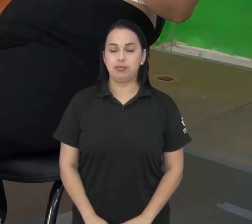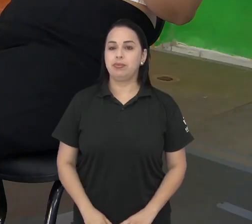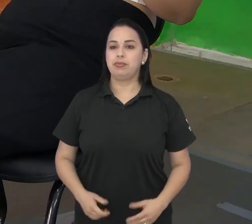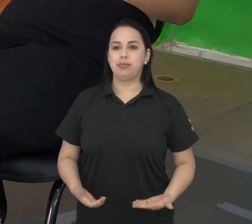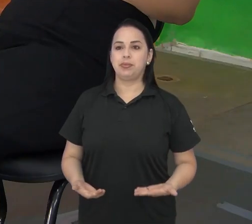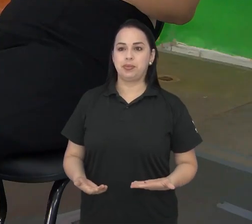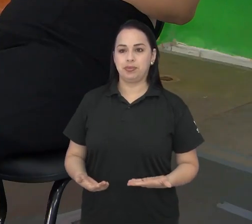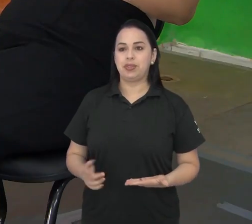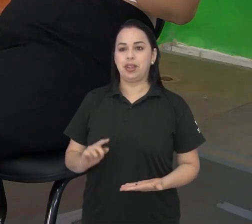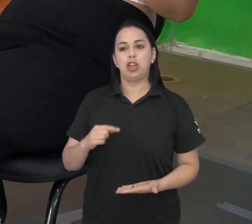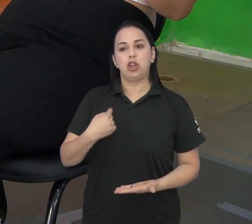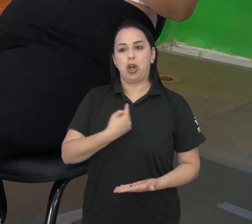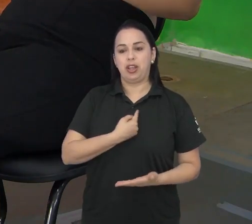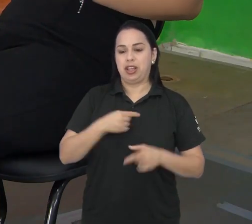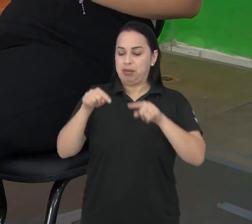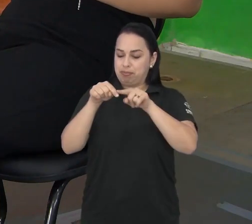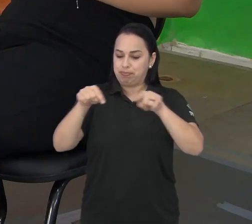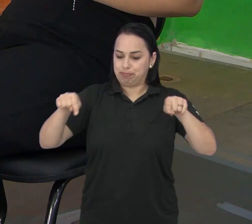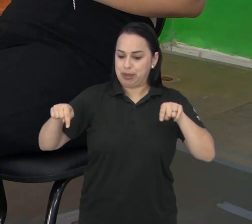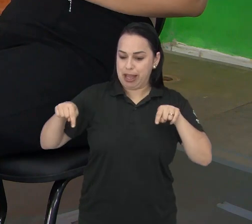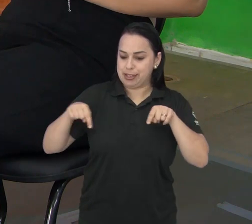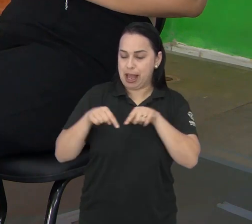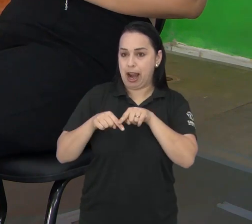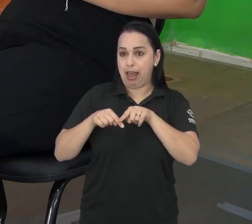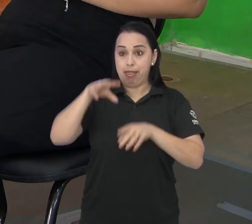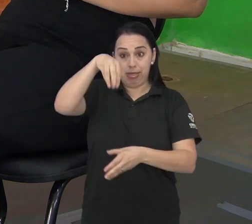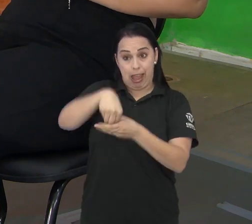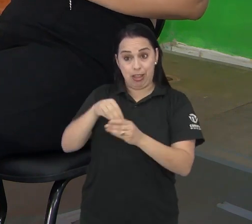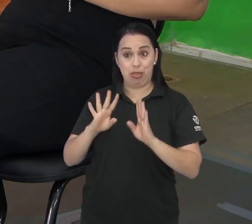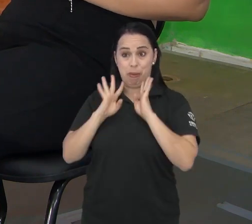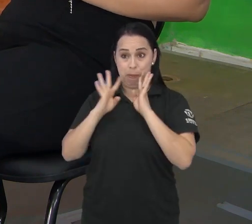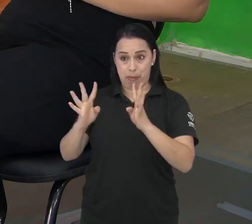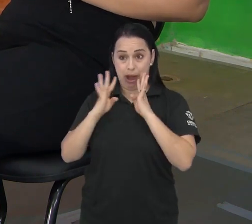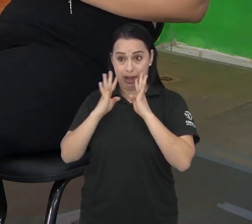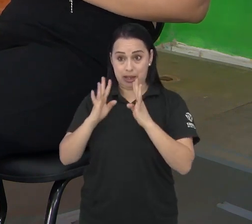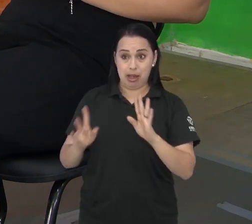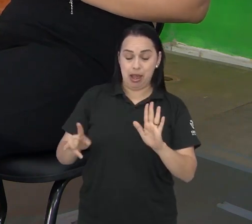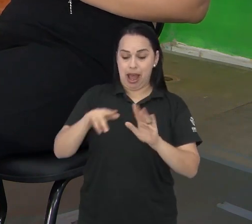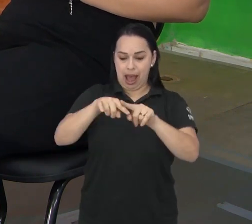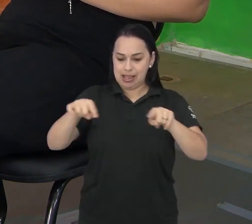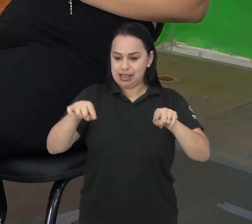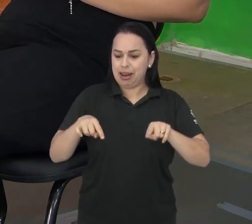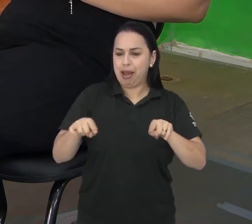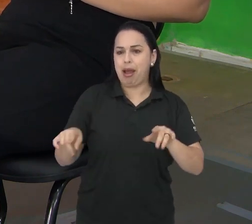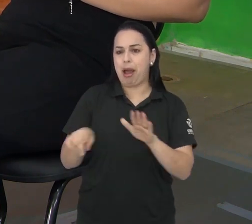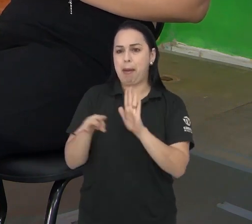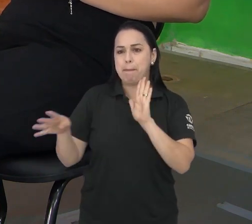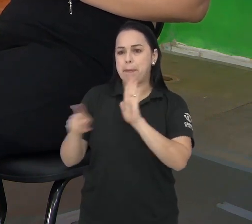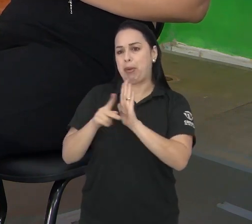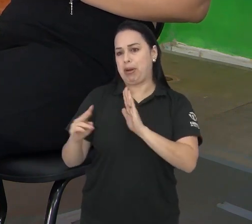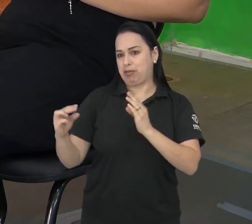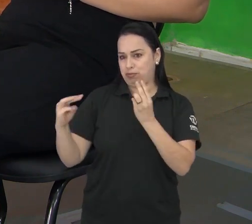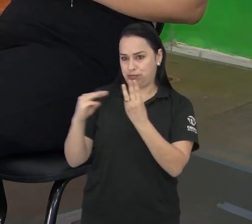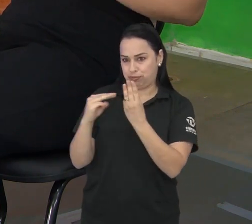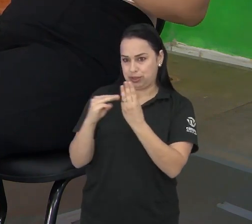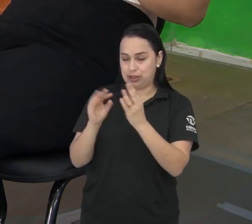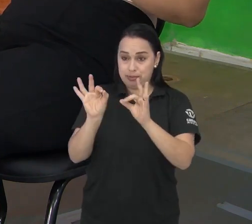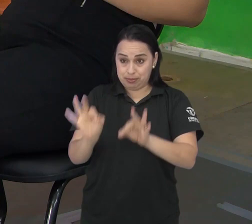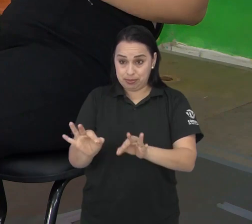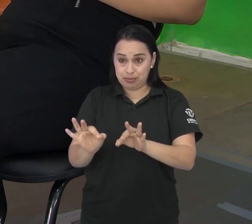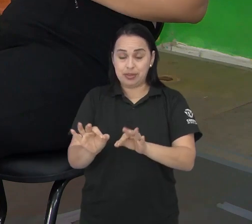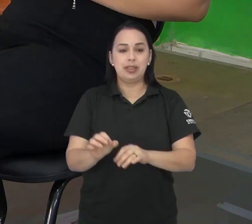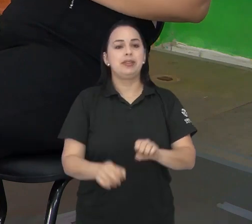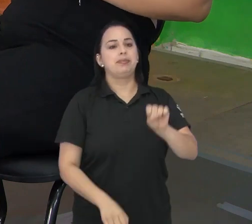Aqui a gente está no Parque da Cidade, né? Aqui pertence à Fundação Cultural Cassiano Ricardo? Sim. E essa aqui é